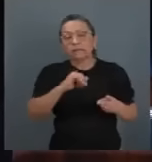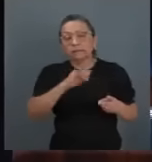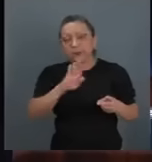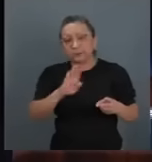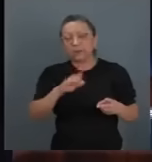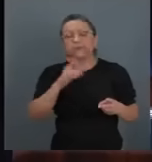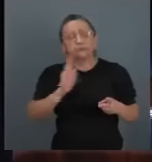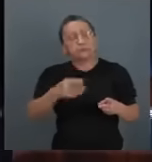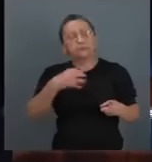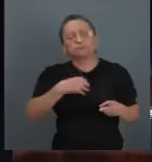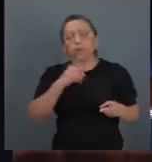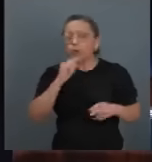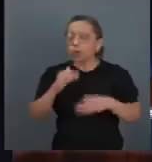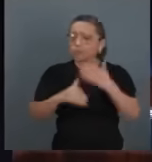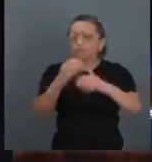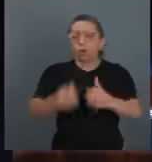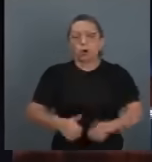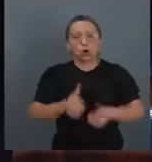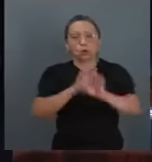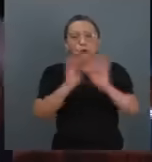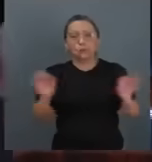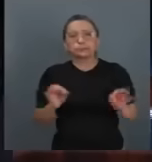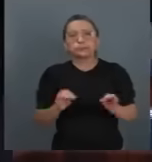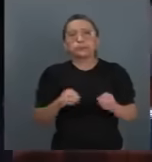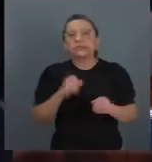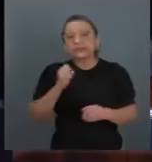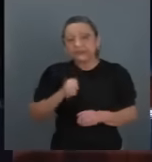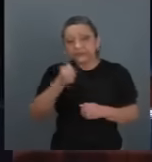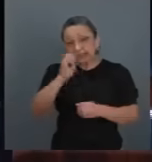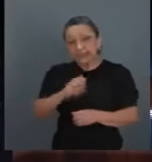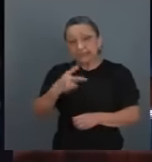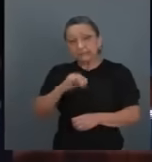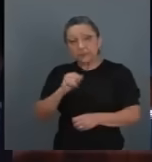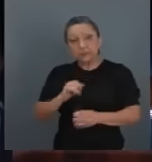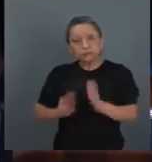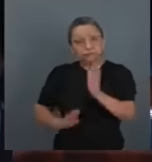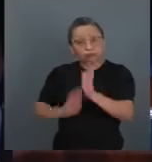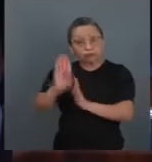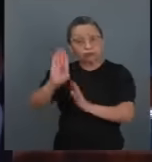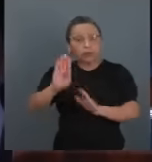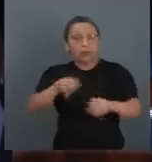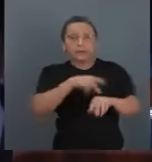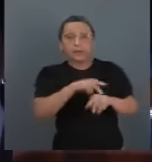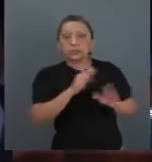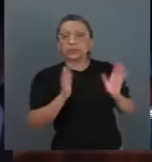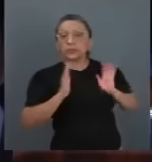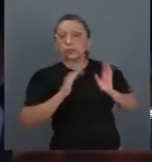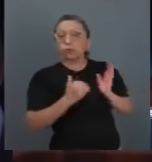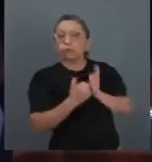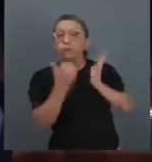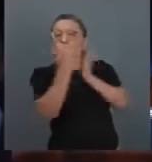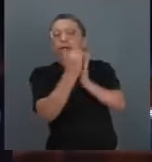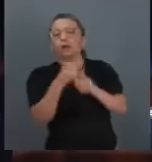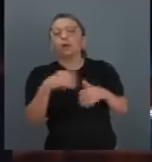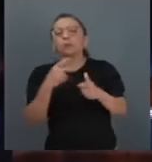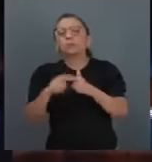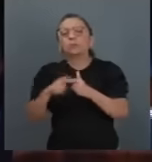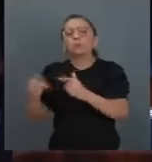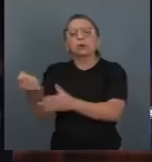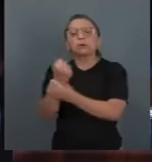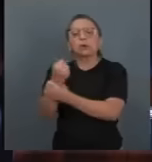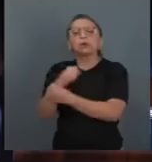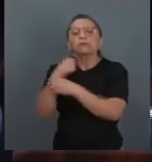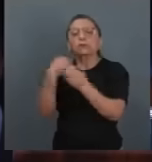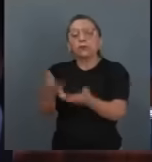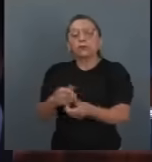sempre considerei um avanço. Se o PIB cresce, o país ficou mais rico. Qual é o problema de assegurar o que for dado? Se